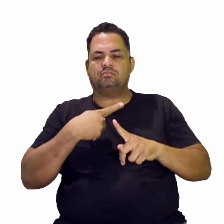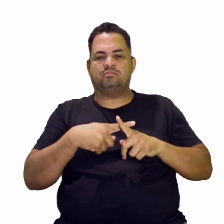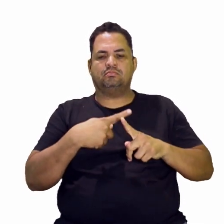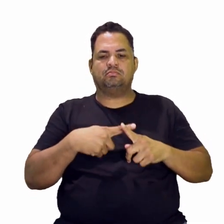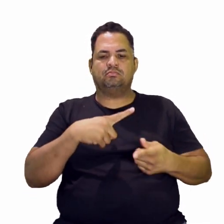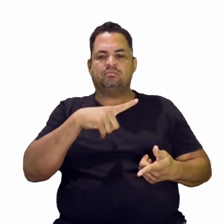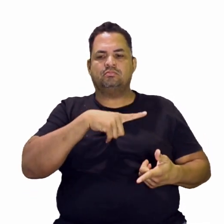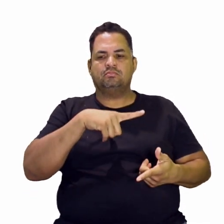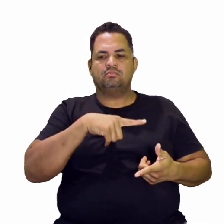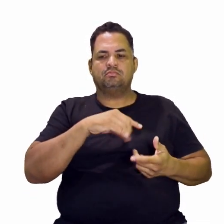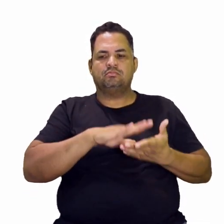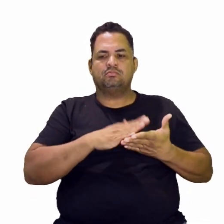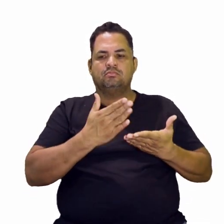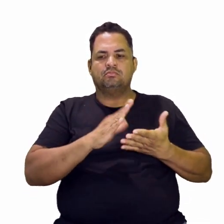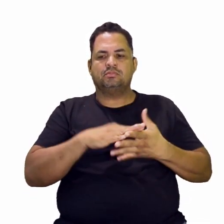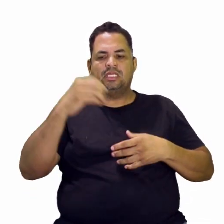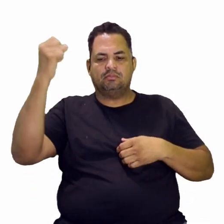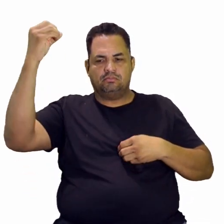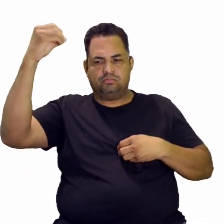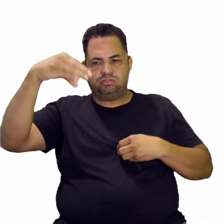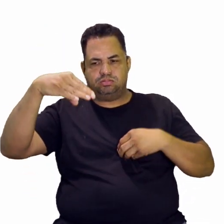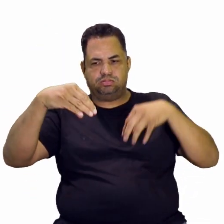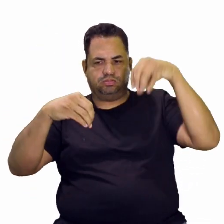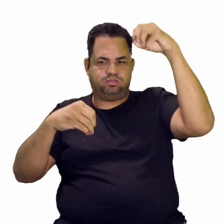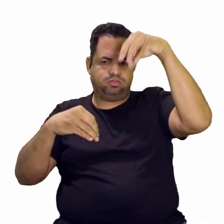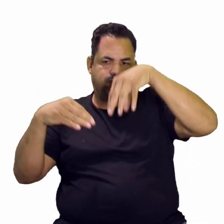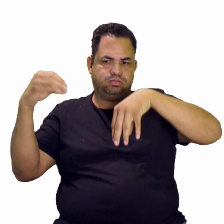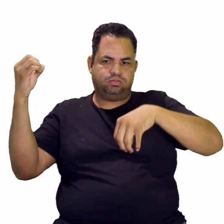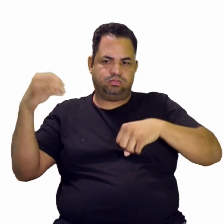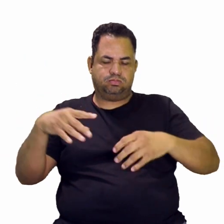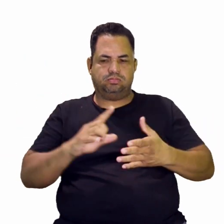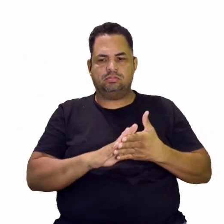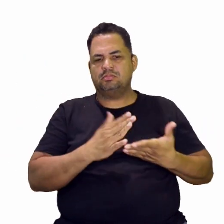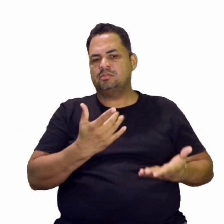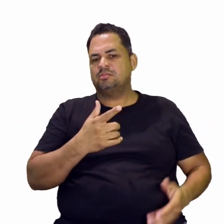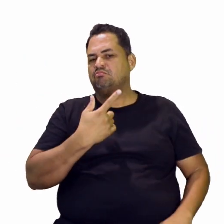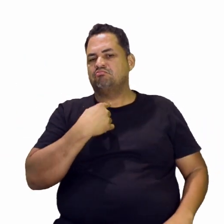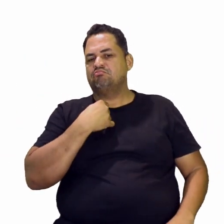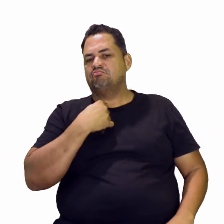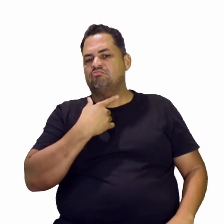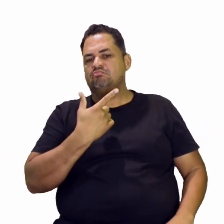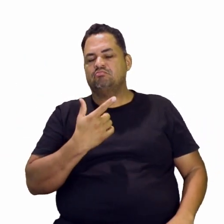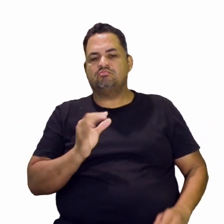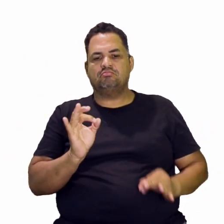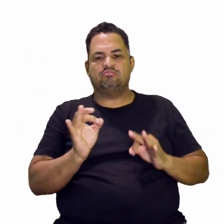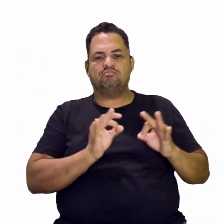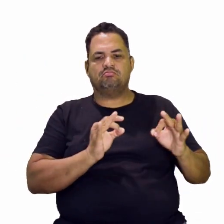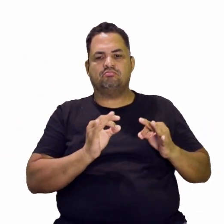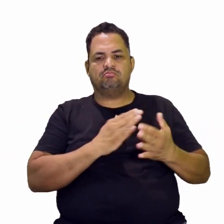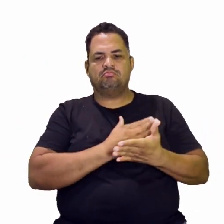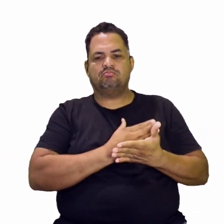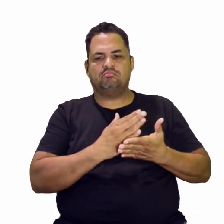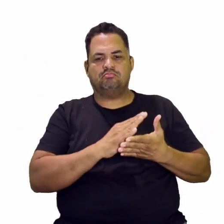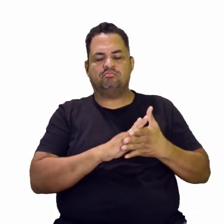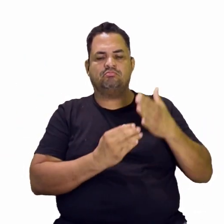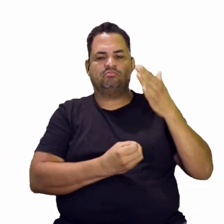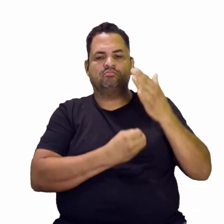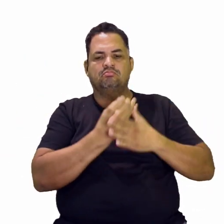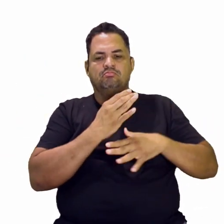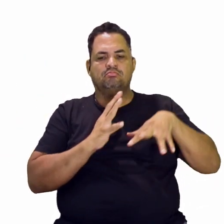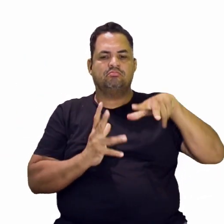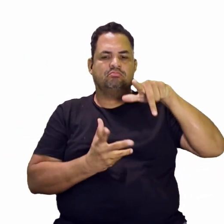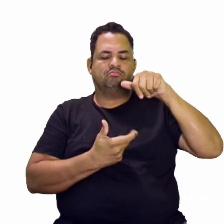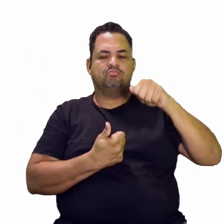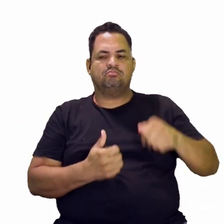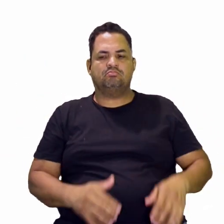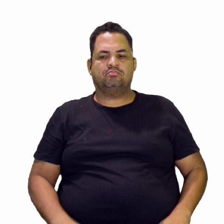tinha muita queda de meteoros. Então eles falaram assim, não tem como, eles não conseguiriam sobreviver. São organismos que estão começando a surgir no